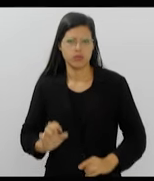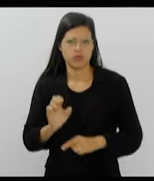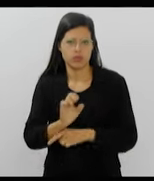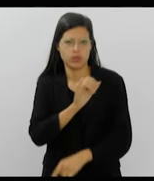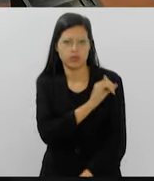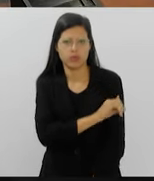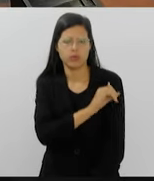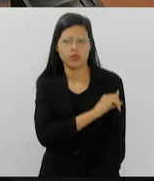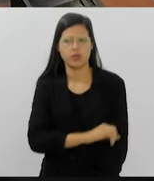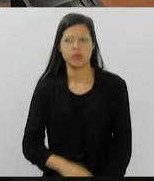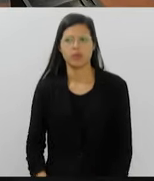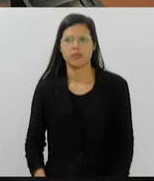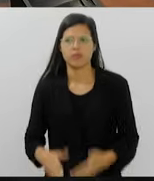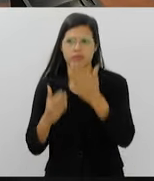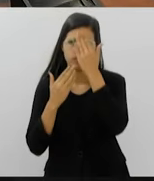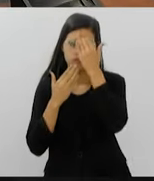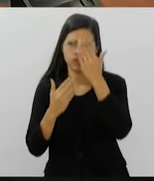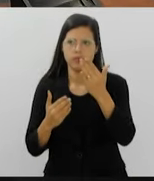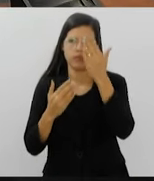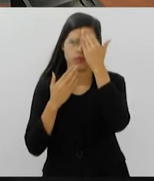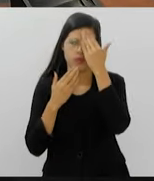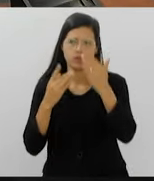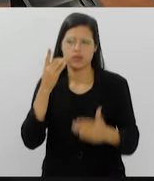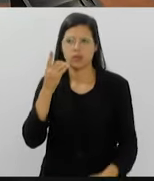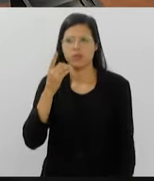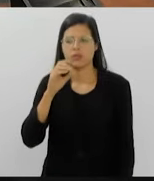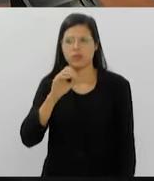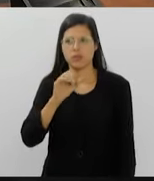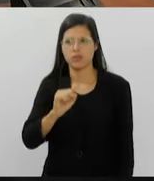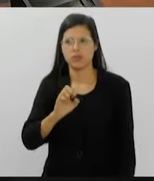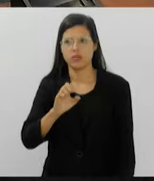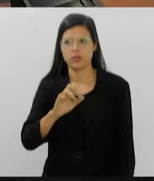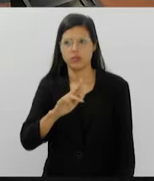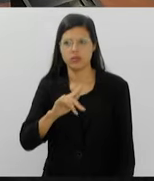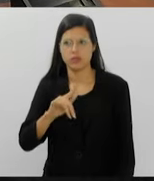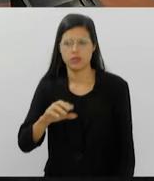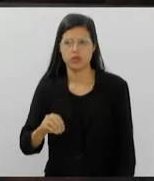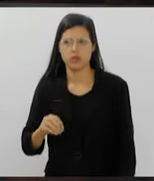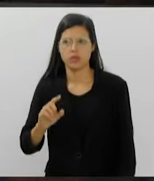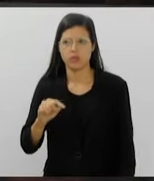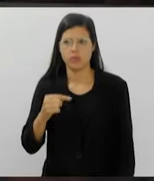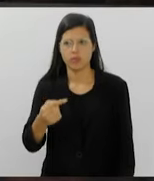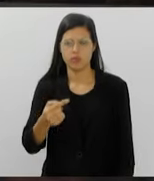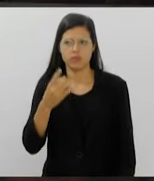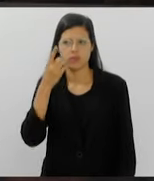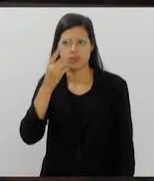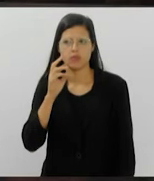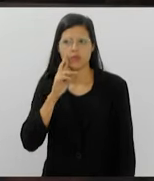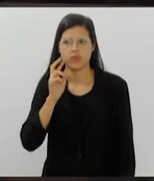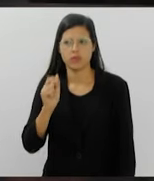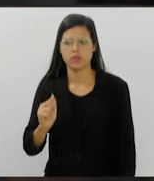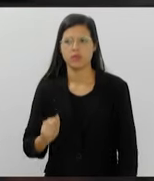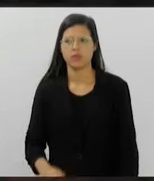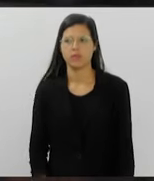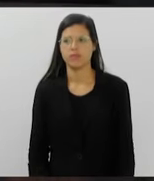obrigado. Obrigado, deputado Sérgio Fernandes. O próximo deputado, é o deputado Rodrigo Amorim.